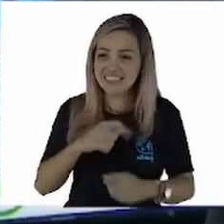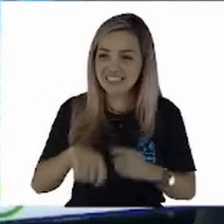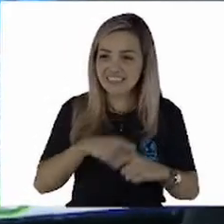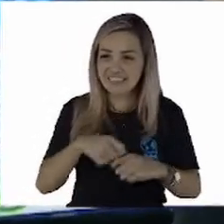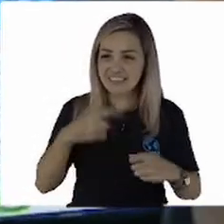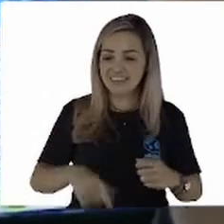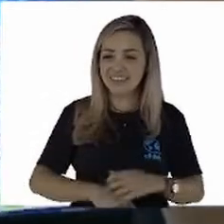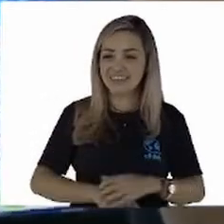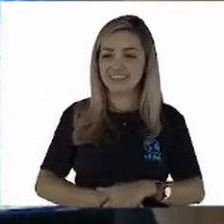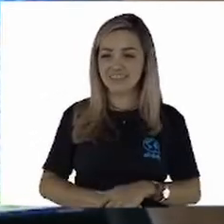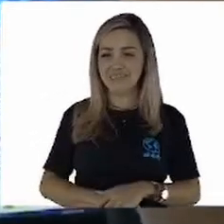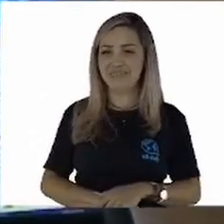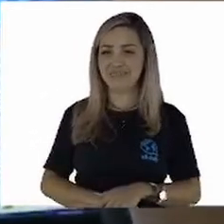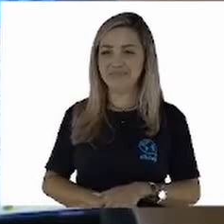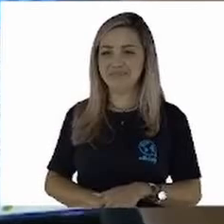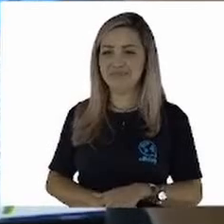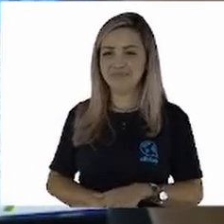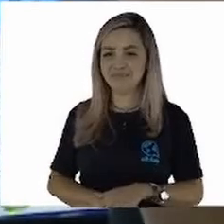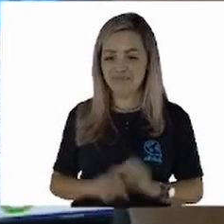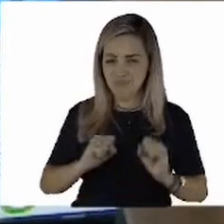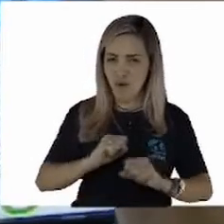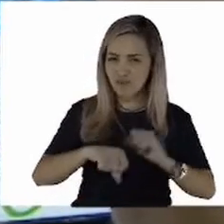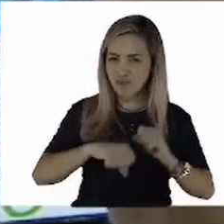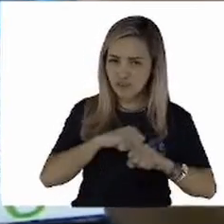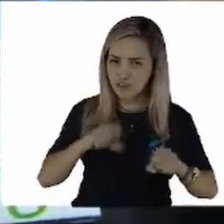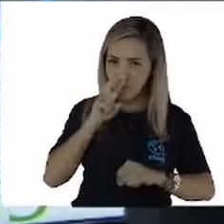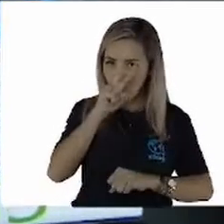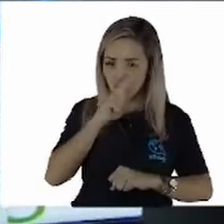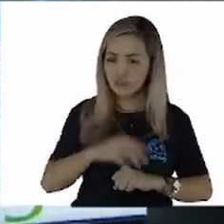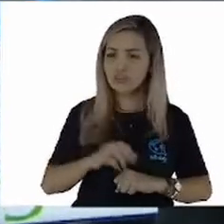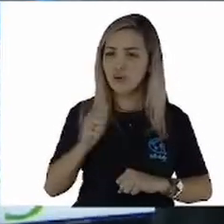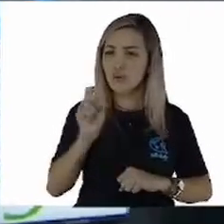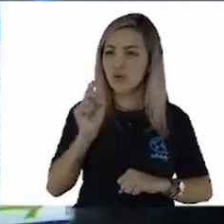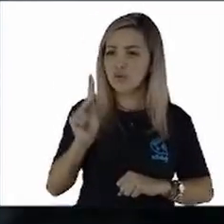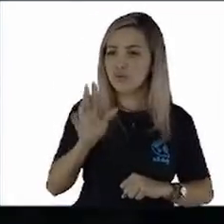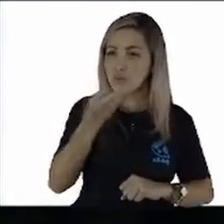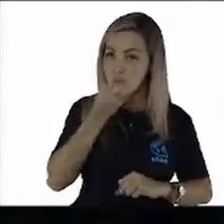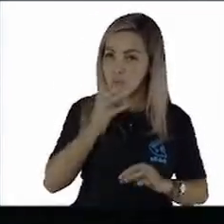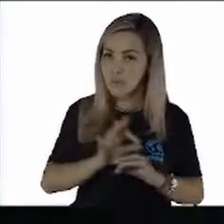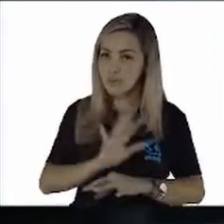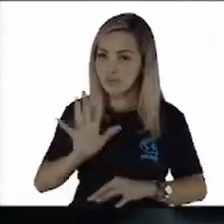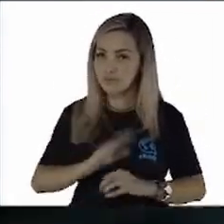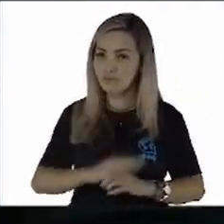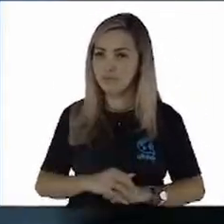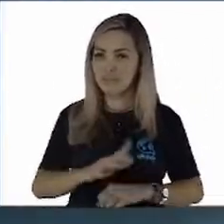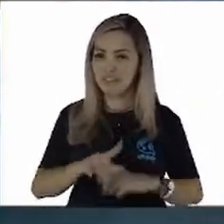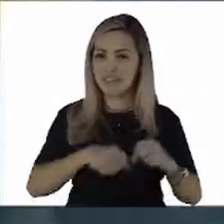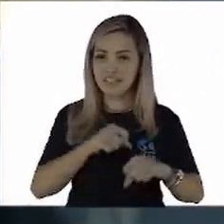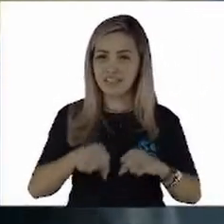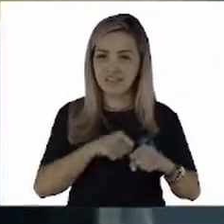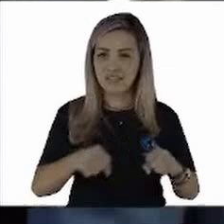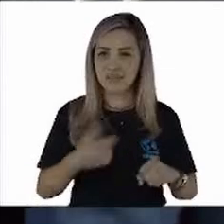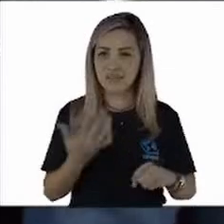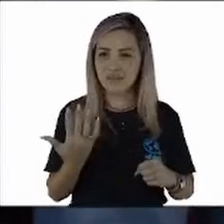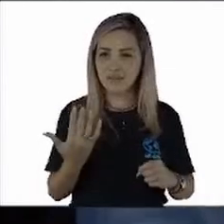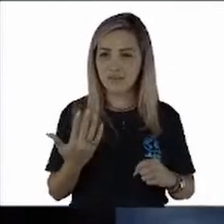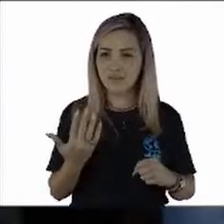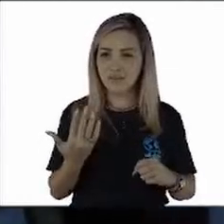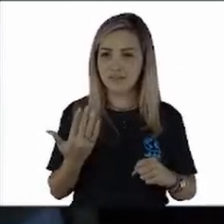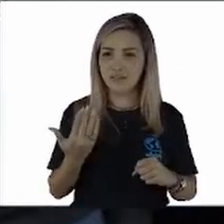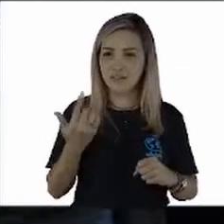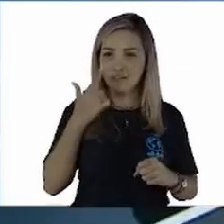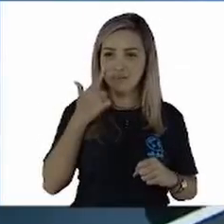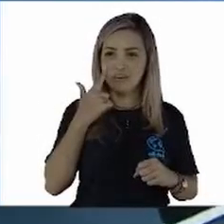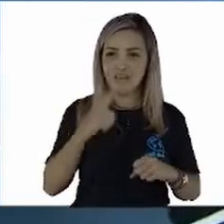cima. Isso. Pode apertar. Aê, pronto. Bem amarrado nas mãos. Aqui, ó. Mostrar pro